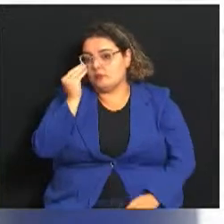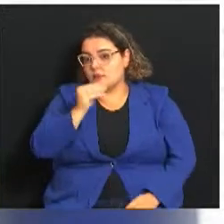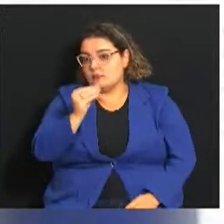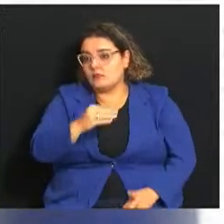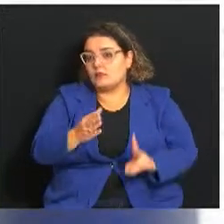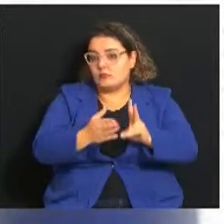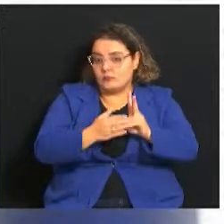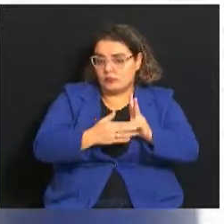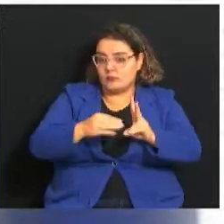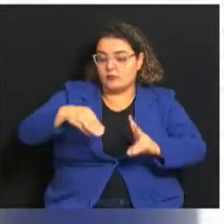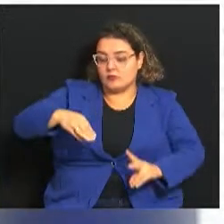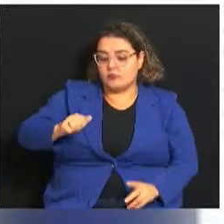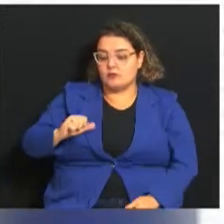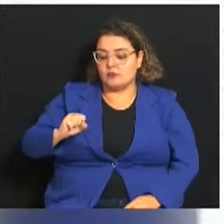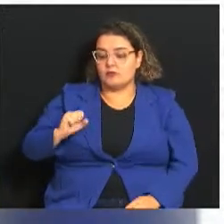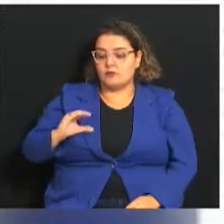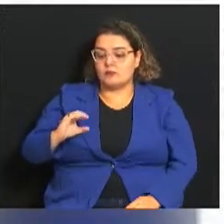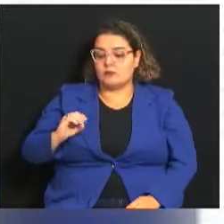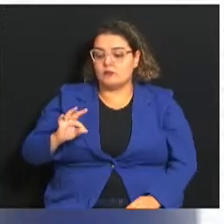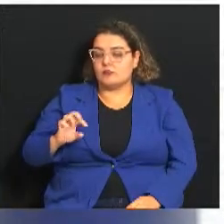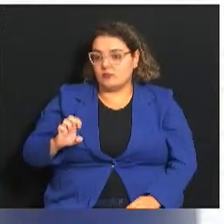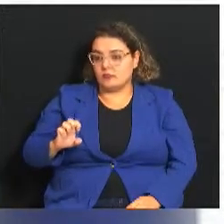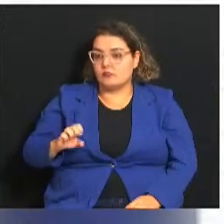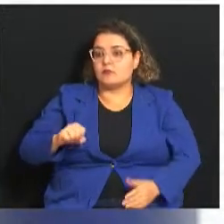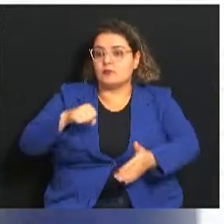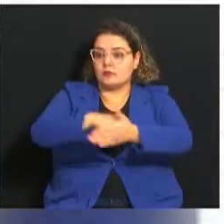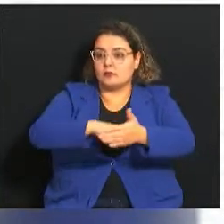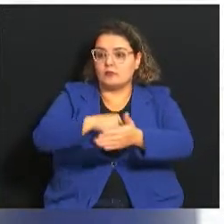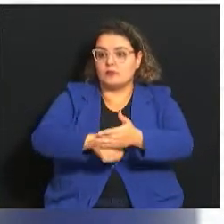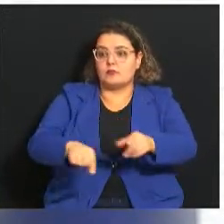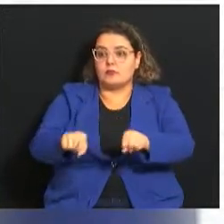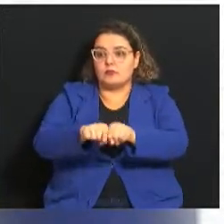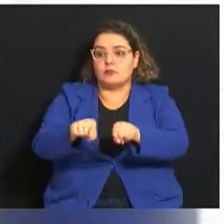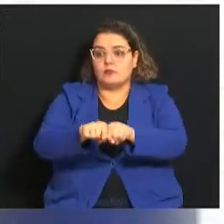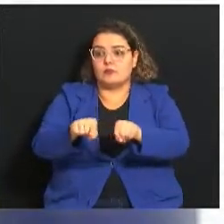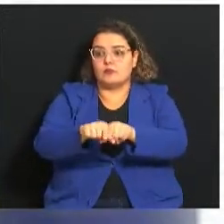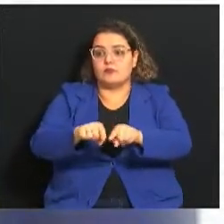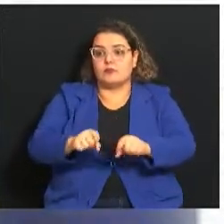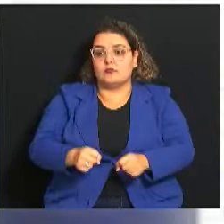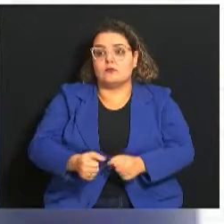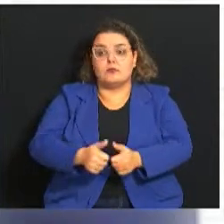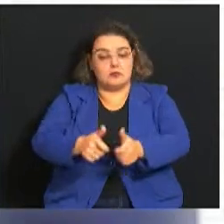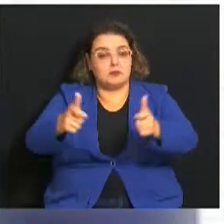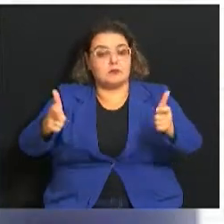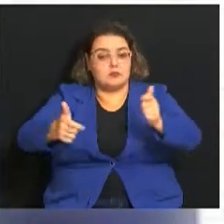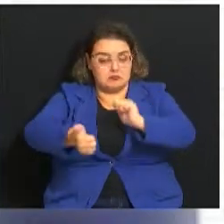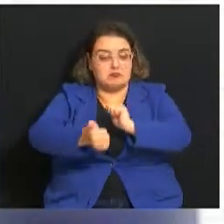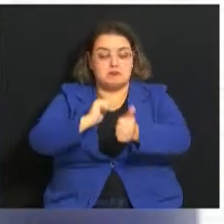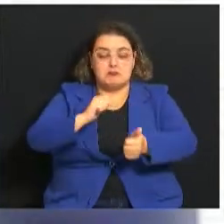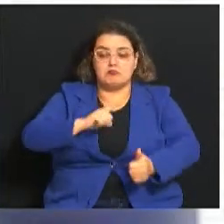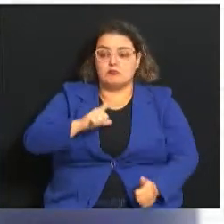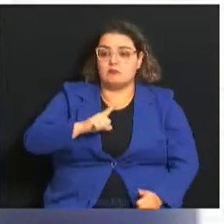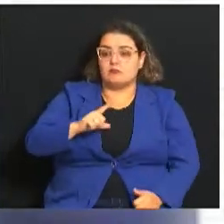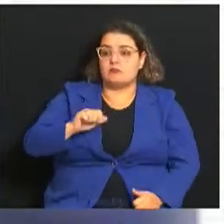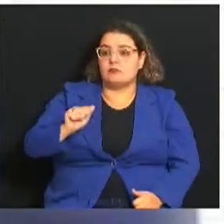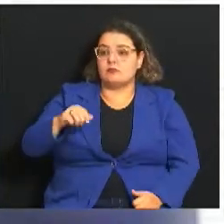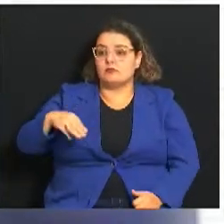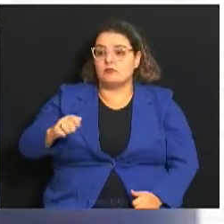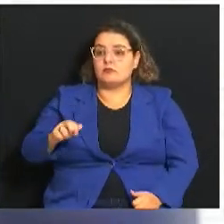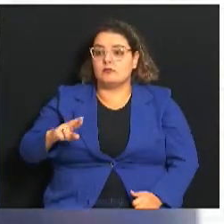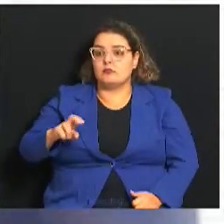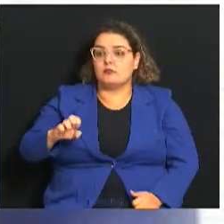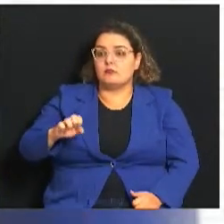a gente está nessa luta também. Ressalto aqui os grandes atletas que a gente teve, como Amaral, Neneca,